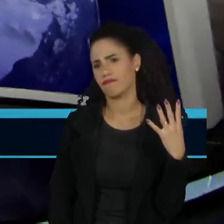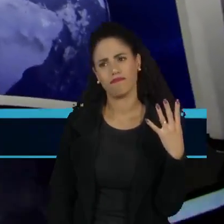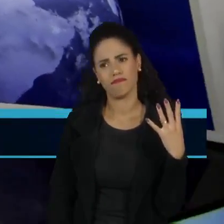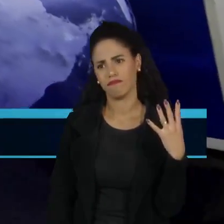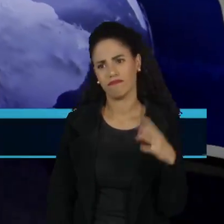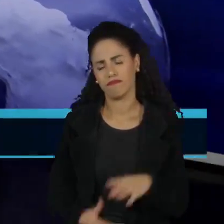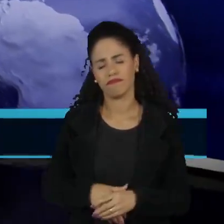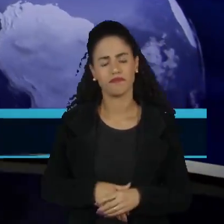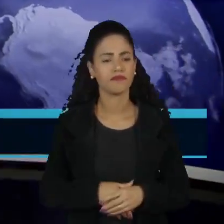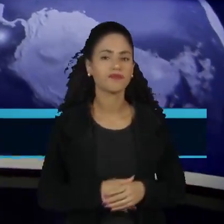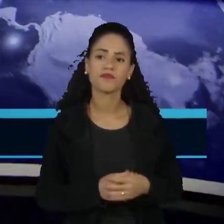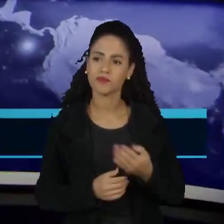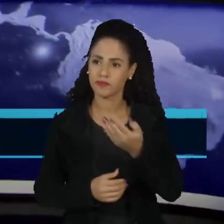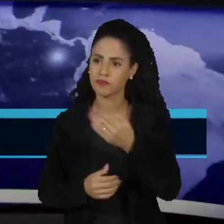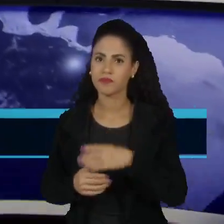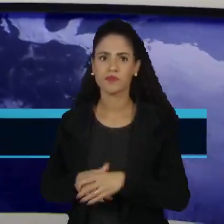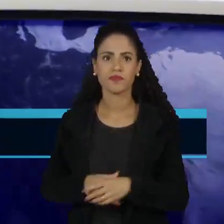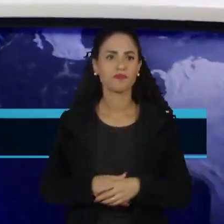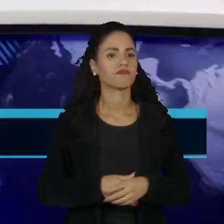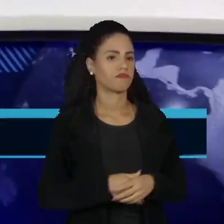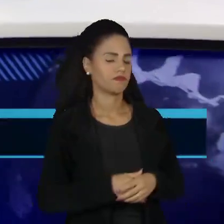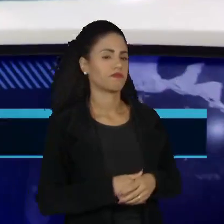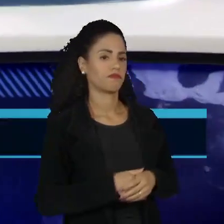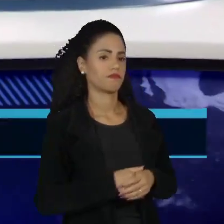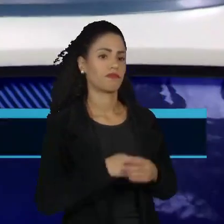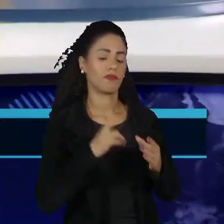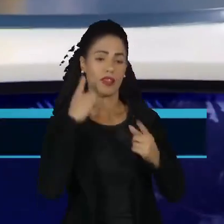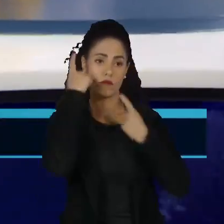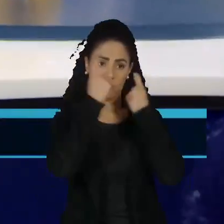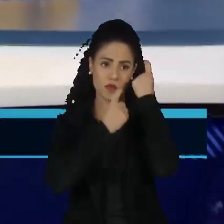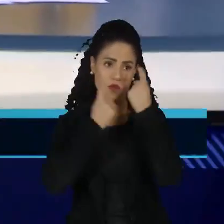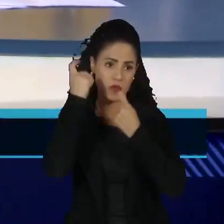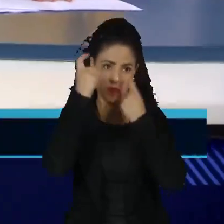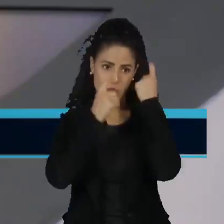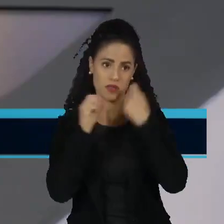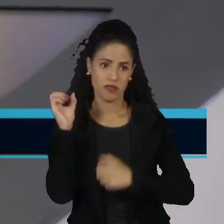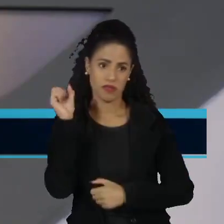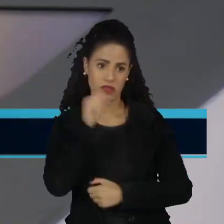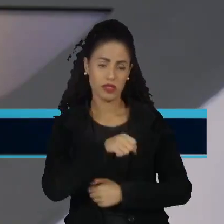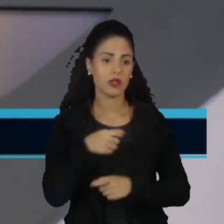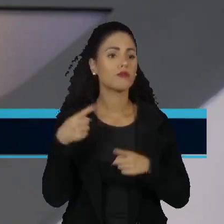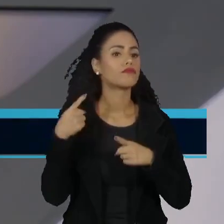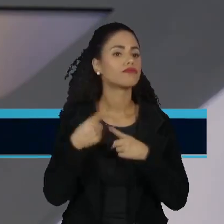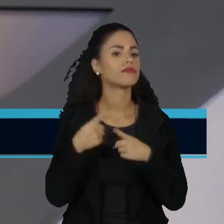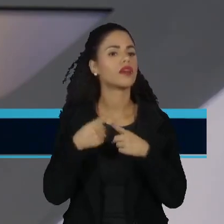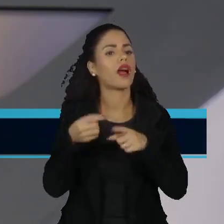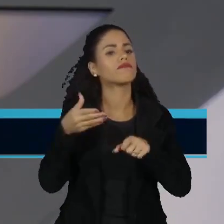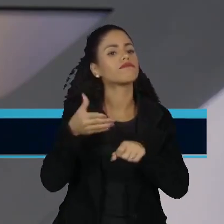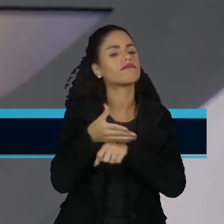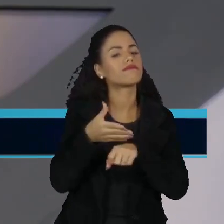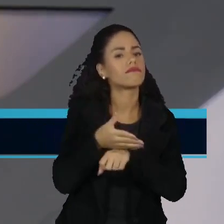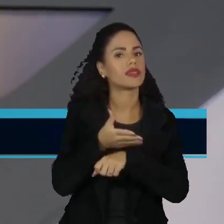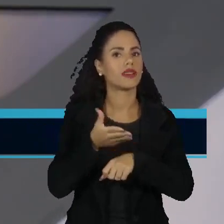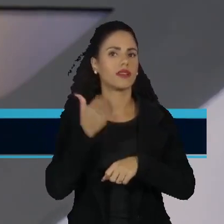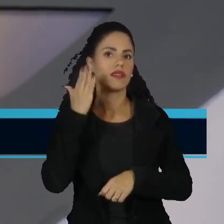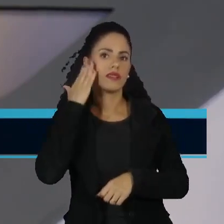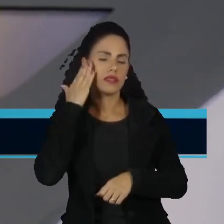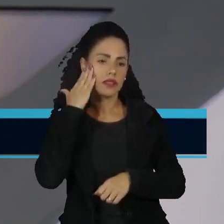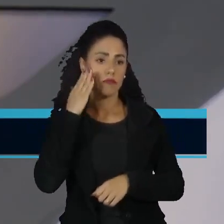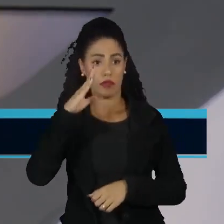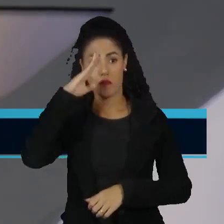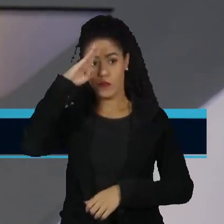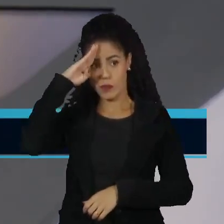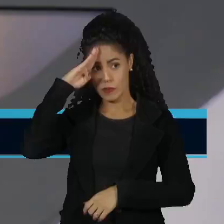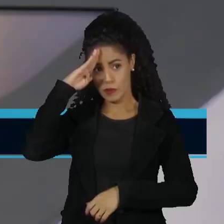Lacerda? Pois é, isso é muito preocupante, né? O fato de você ter o envolvimento não só de um